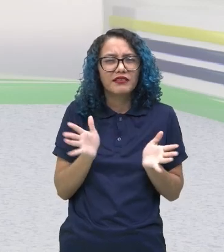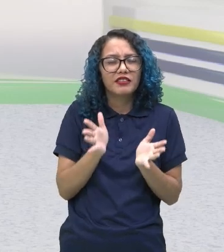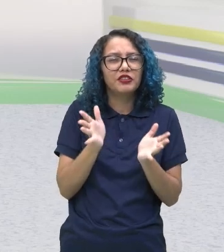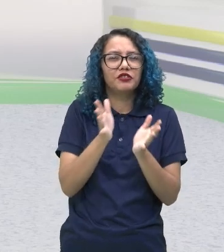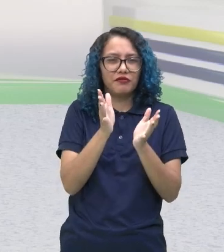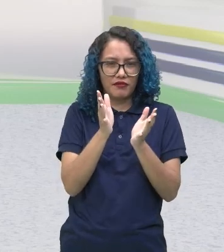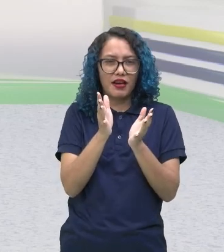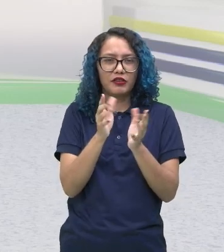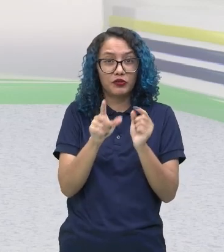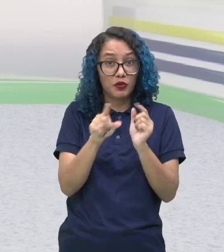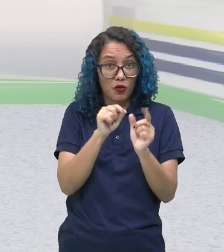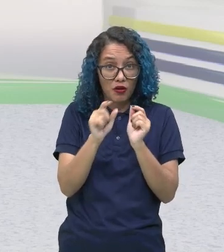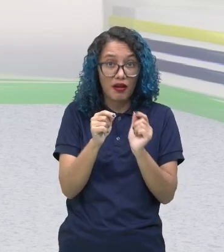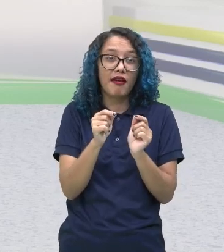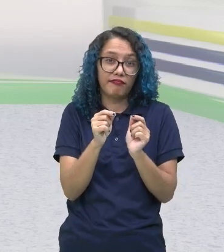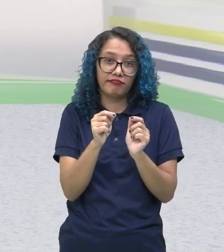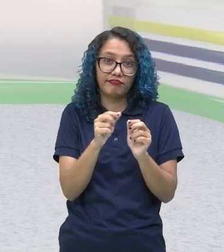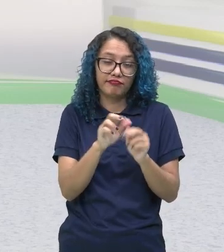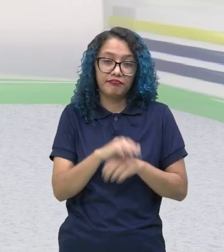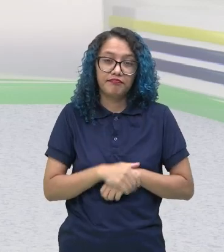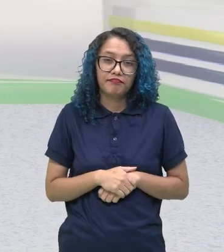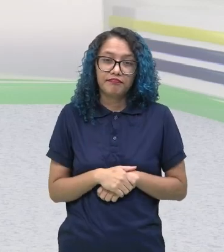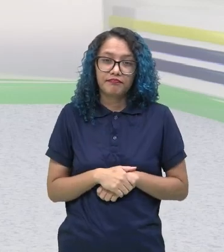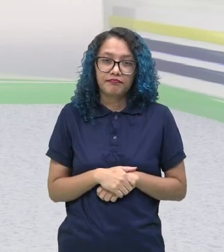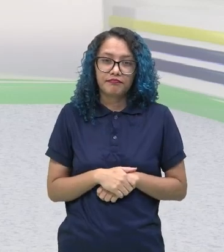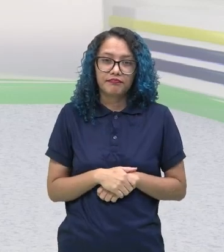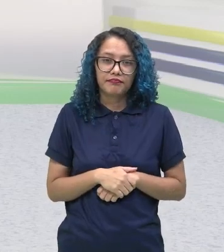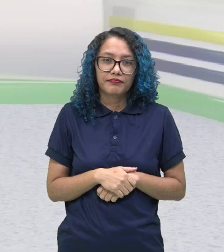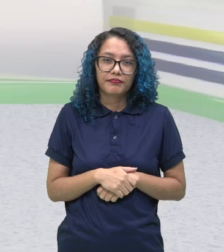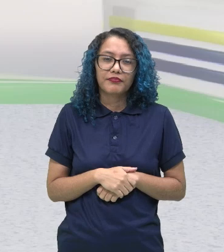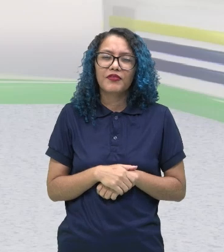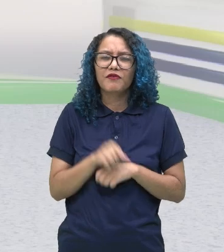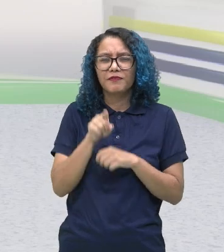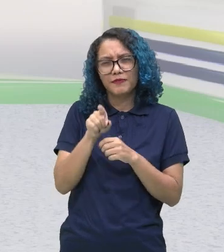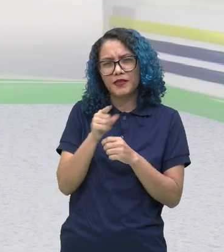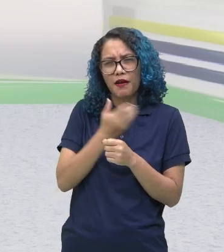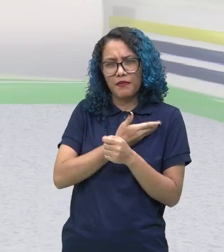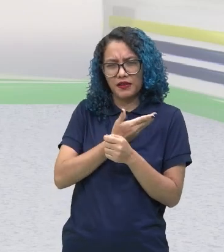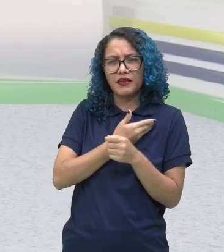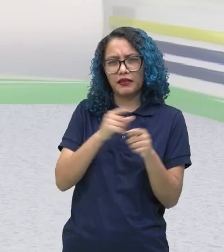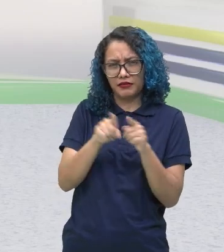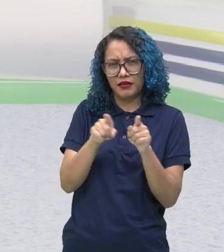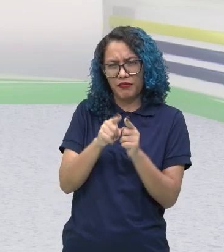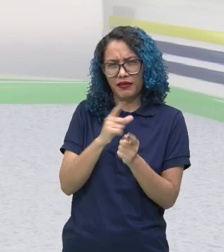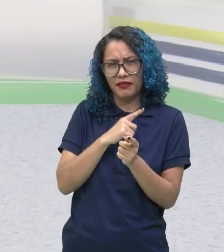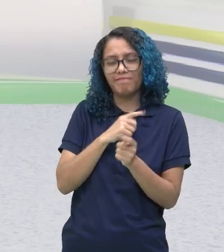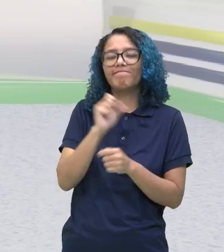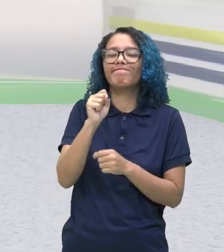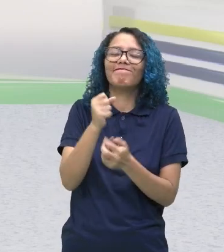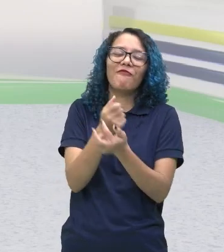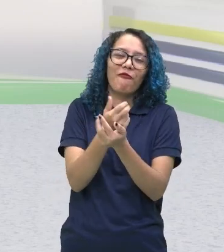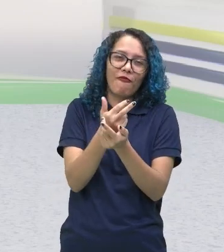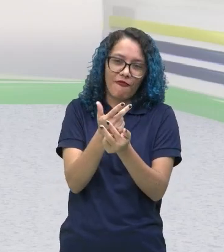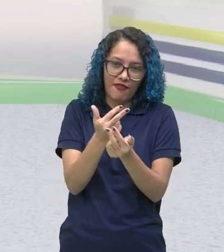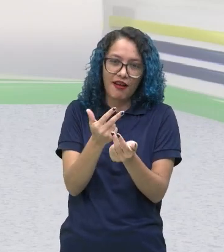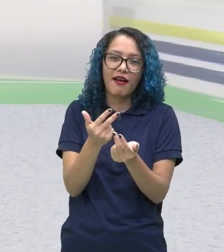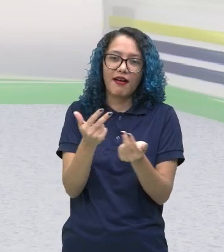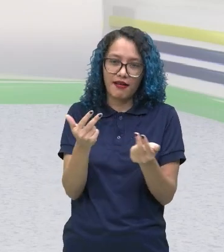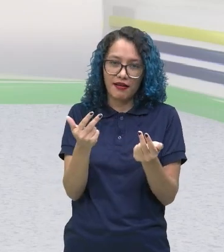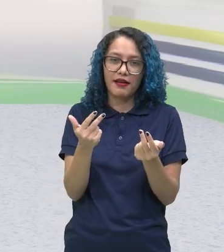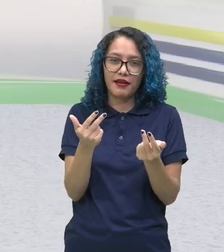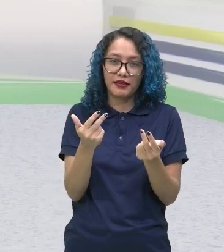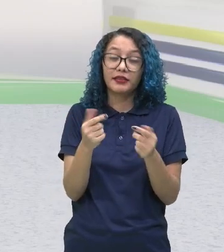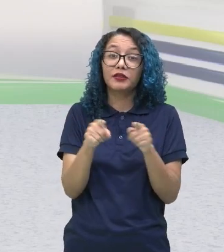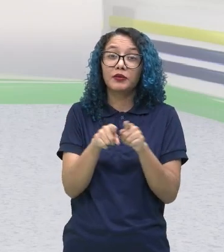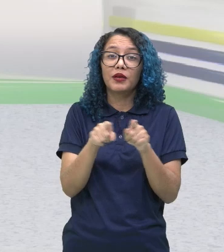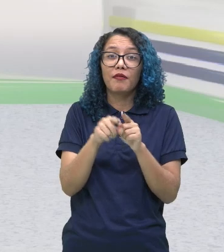marcaram. Você teve alguma amizade que te fortaleceu nessa jornada? Várias amizades que me fortaleceram. E eu tenho memória, professora Emily, do